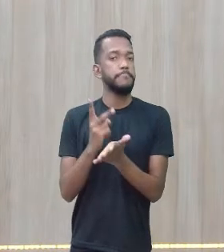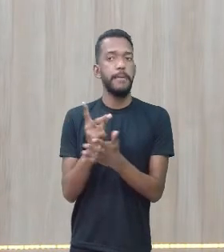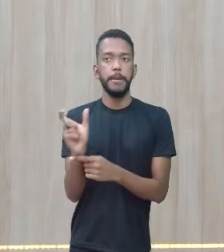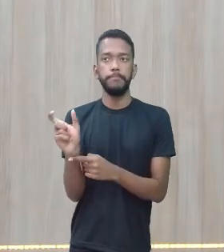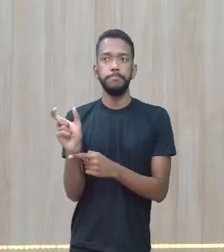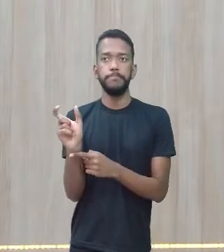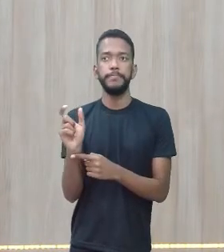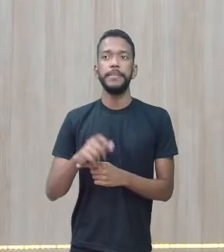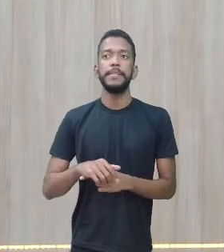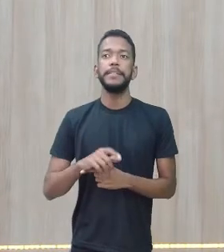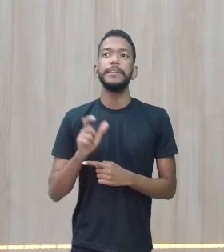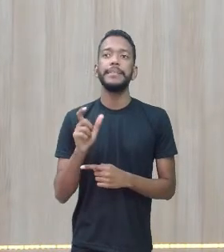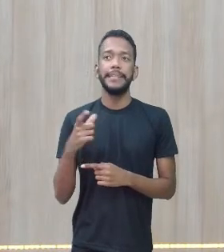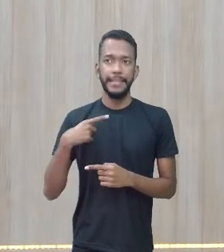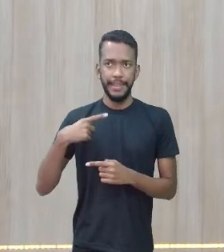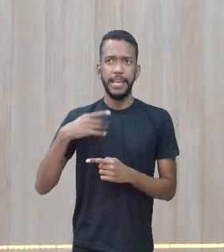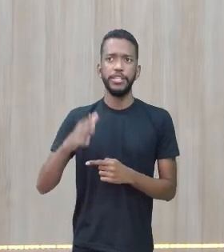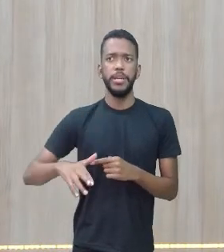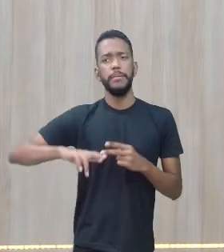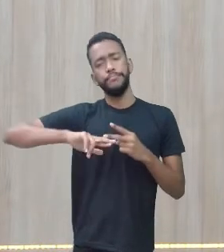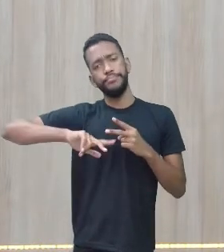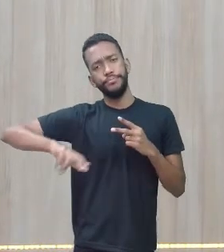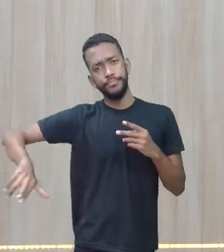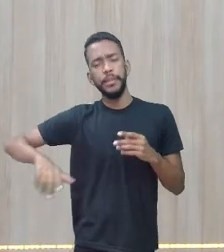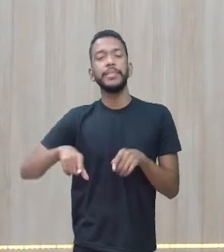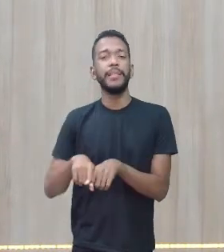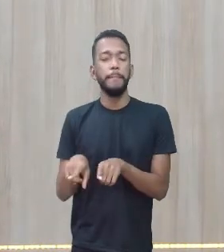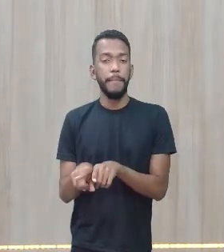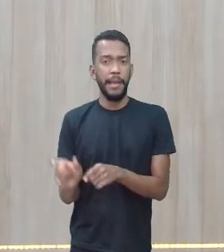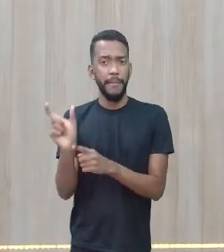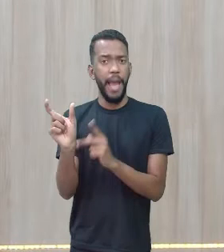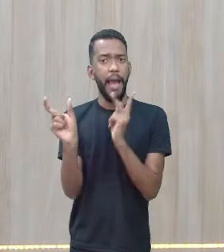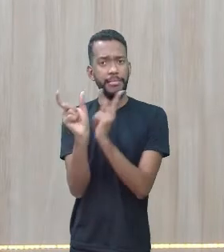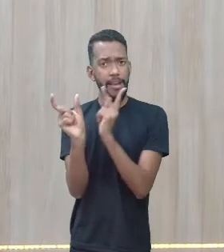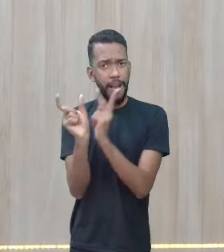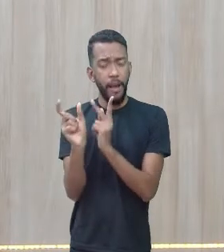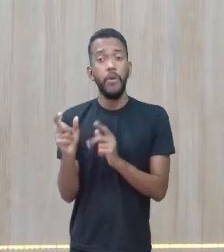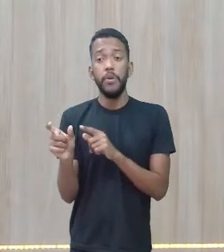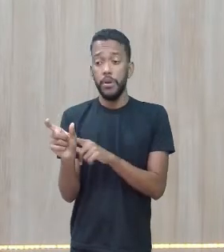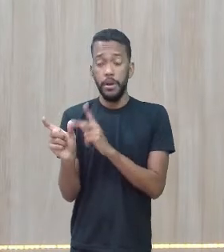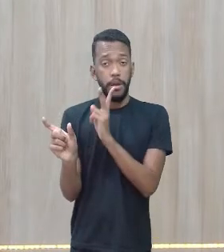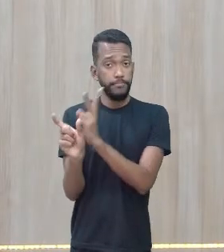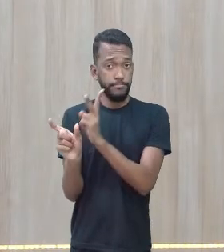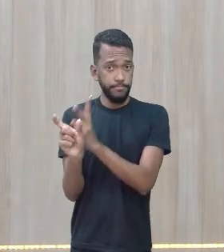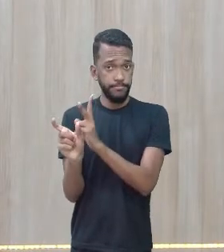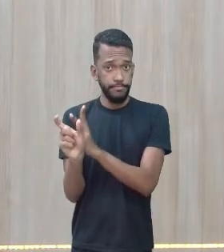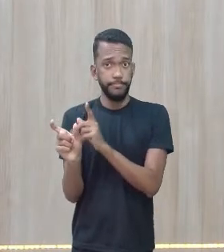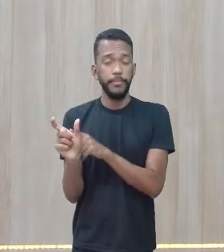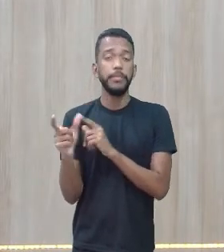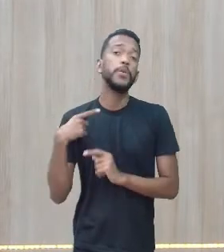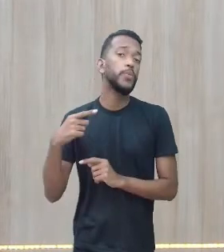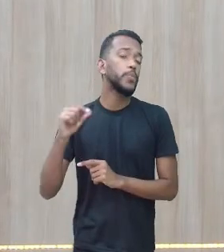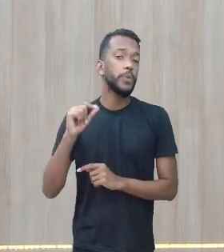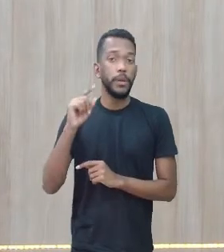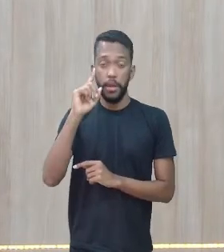E pedra tem um radical também. E eu usei ela para fazer essa ligação e trazer para vocês essa lembrança